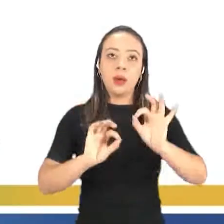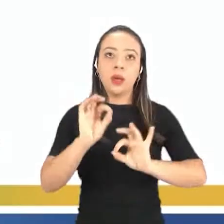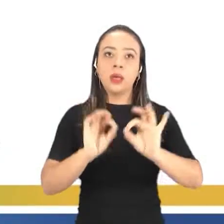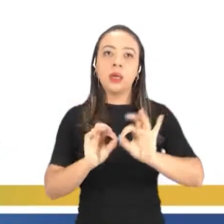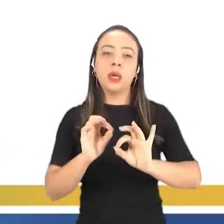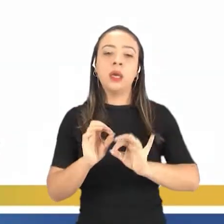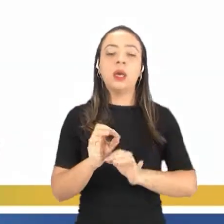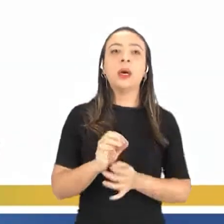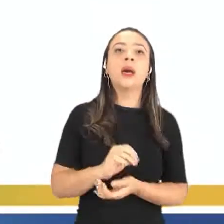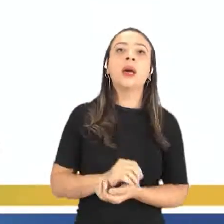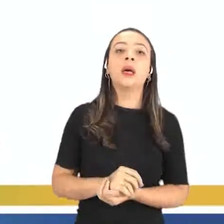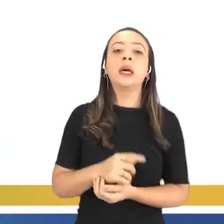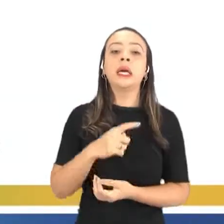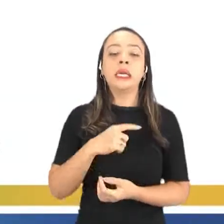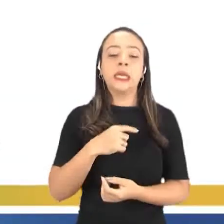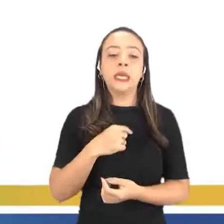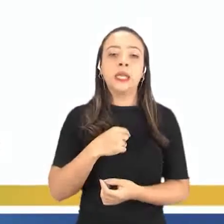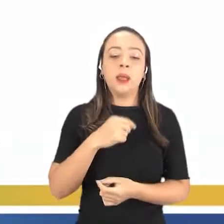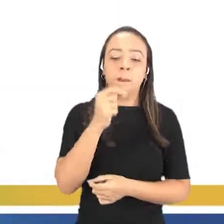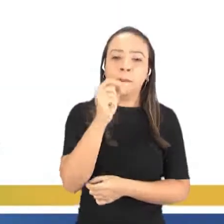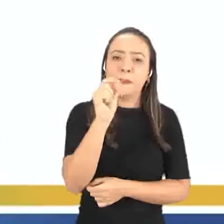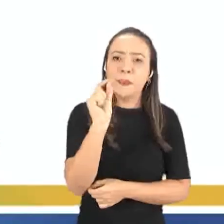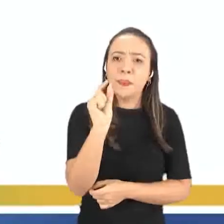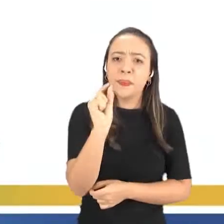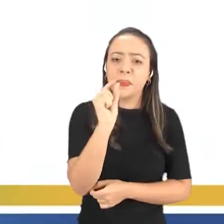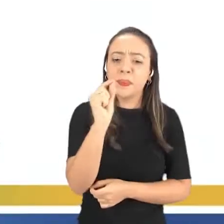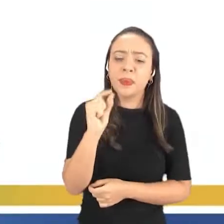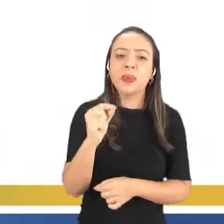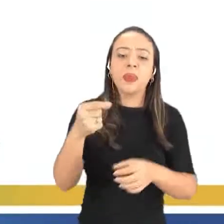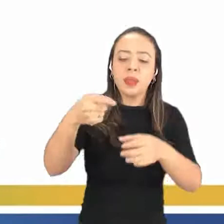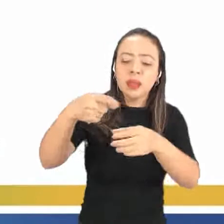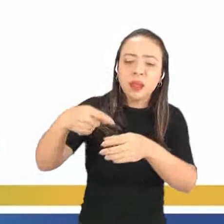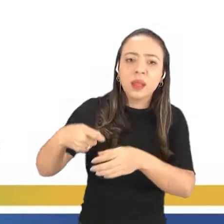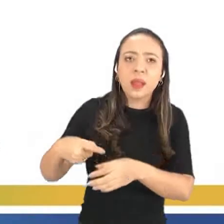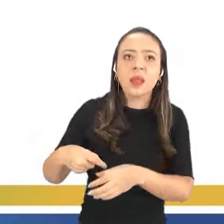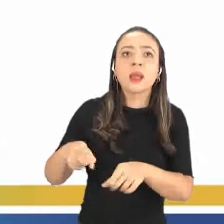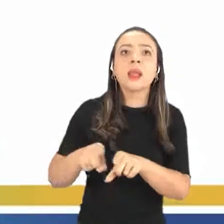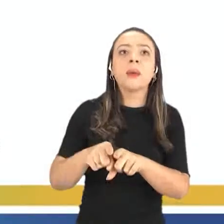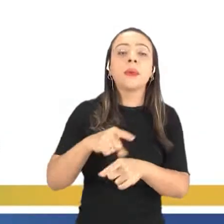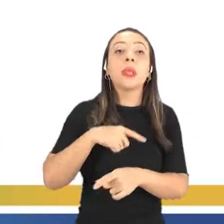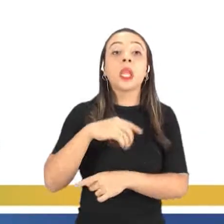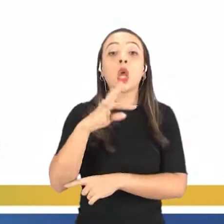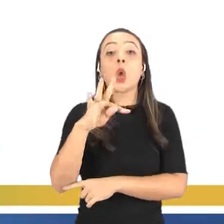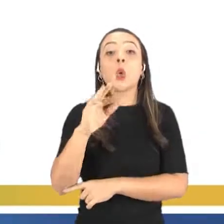pau, cheia de pedrinhas, caroços ou sementes. Temos também o